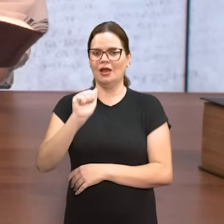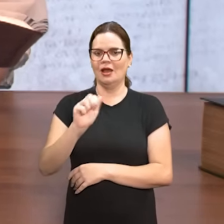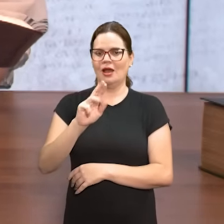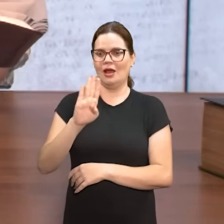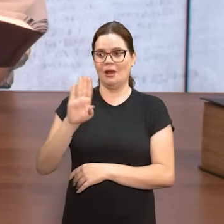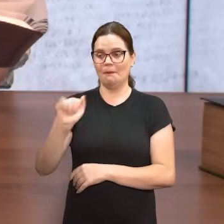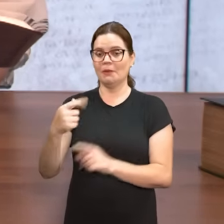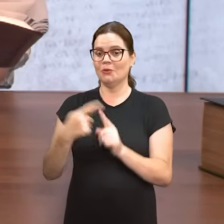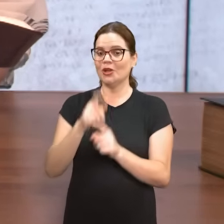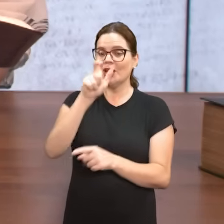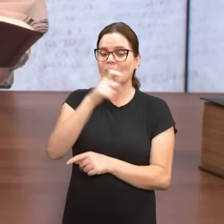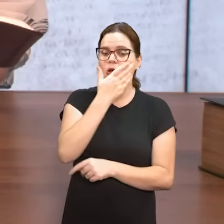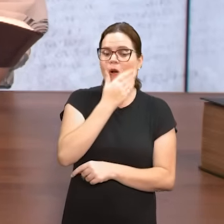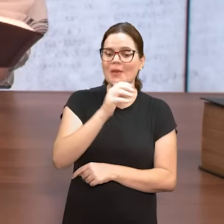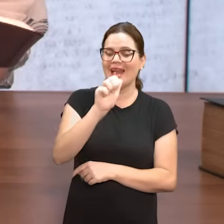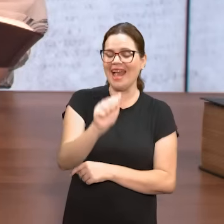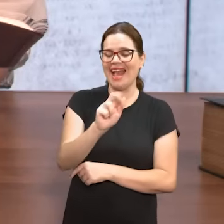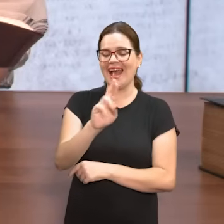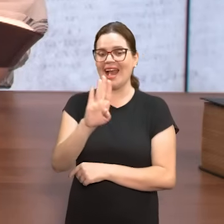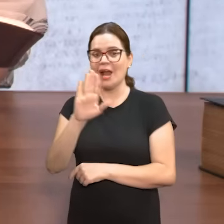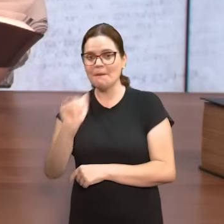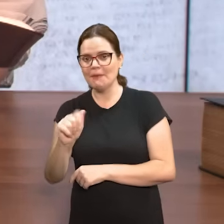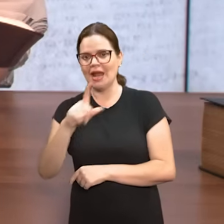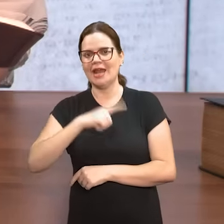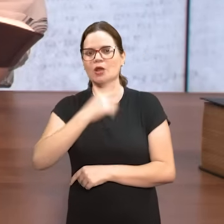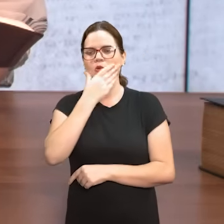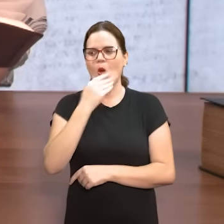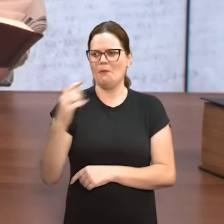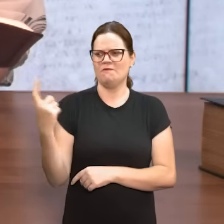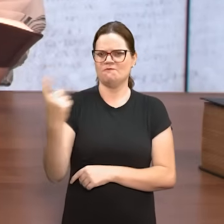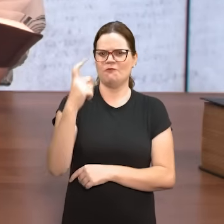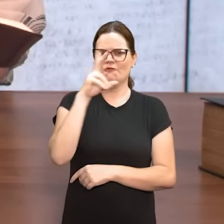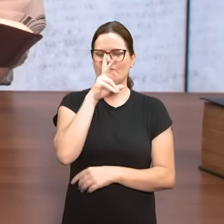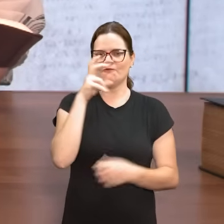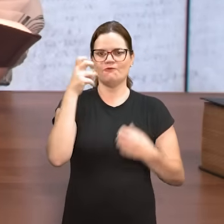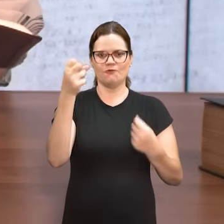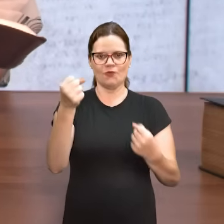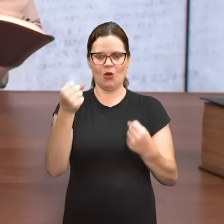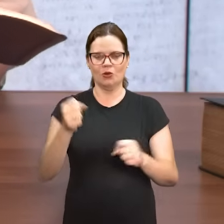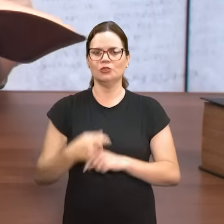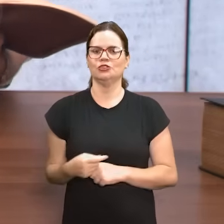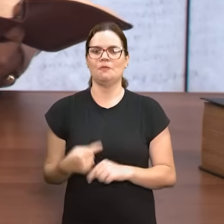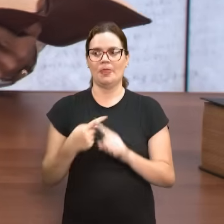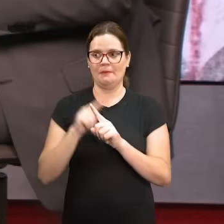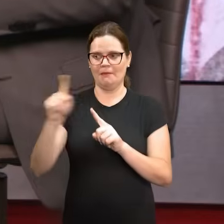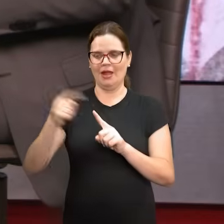os Enaquins, e a terra repousou da guerra. Então nós